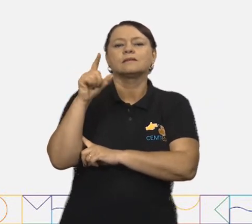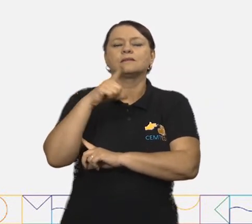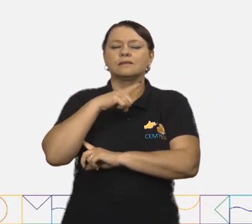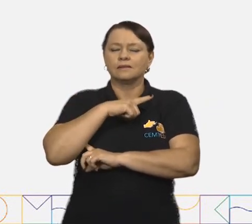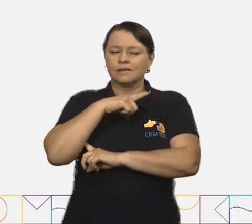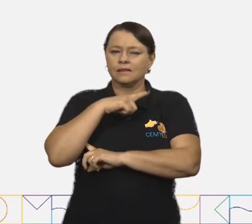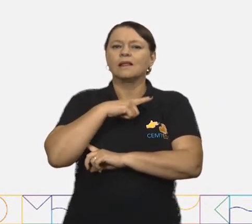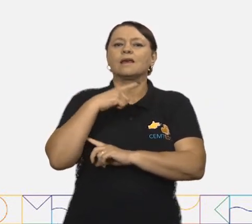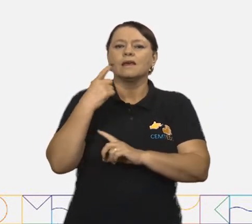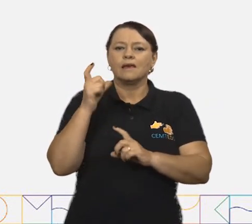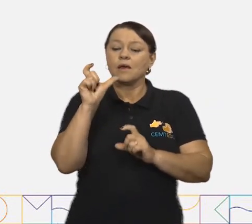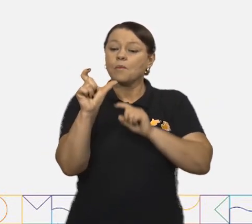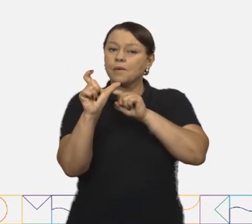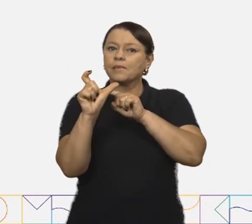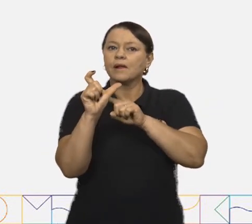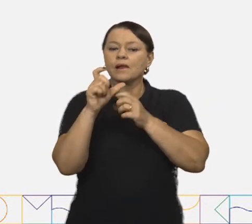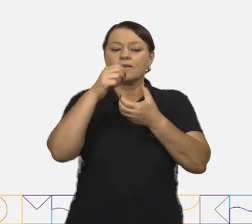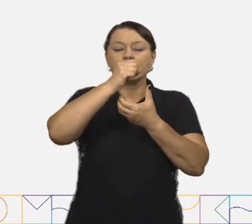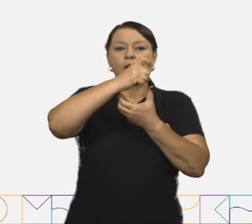Exatamente! Se você marcou